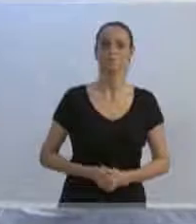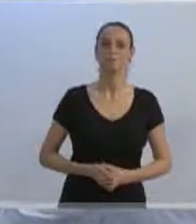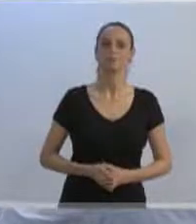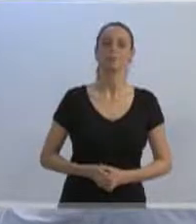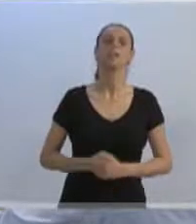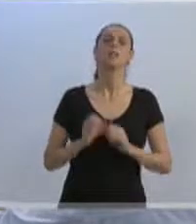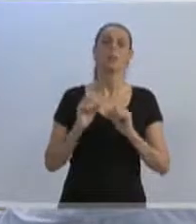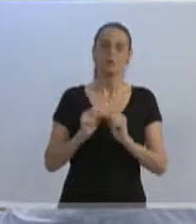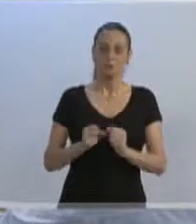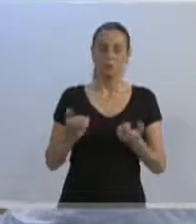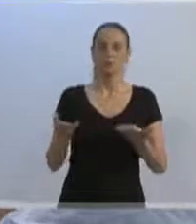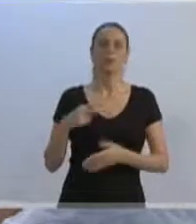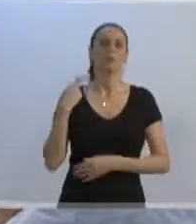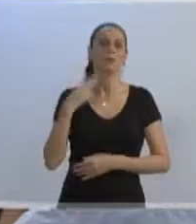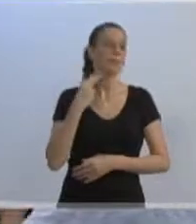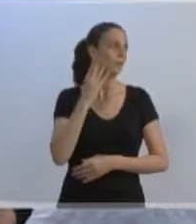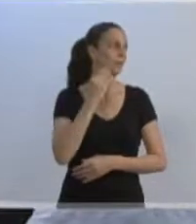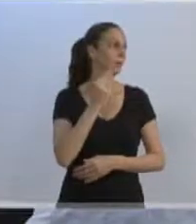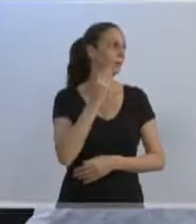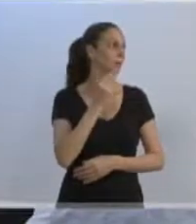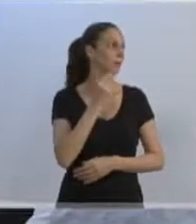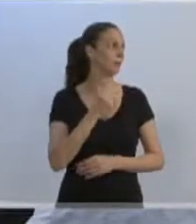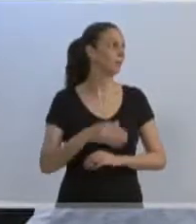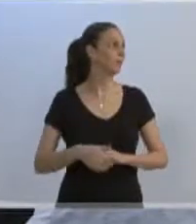gente presente presidente